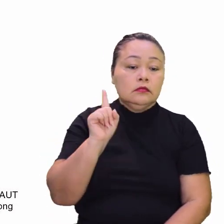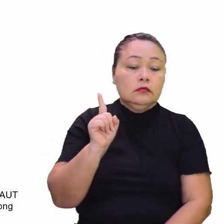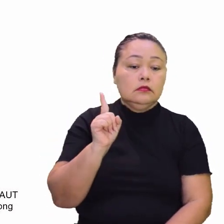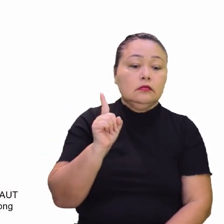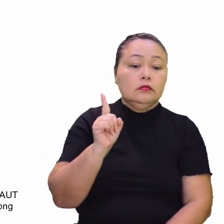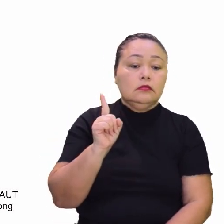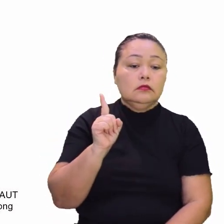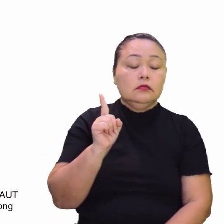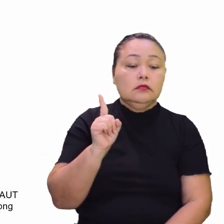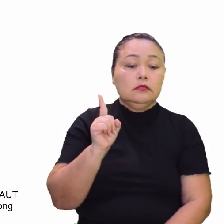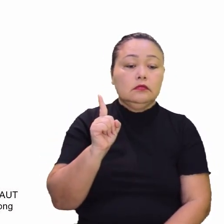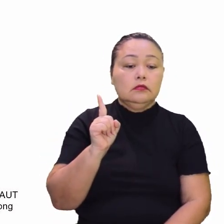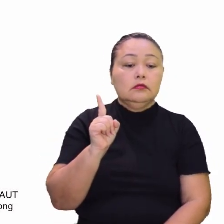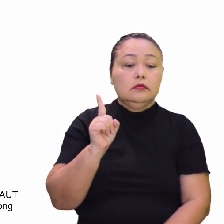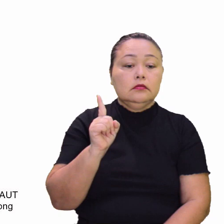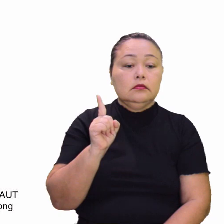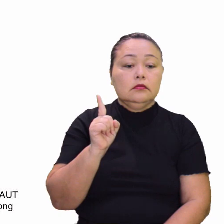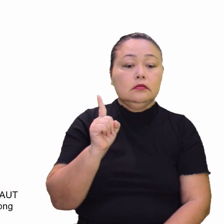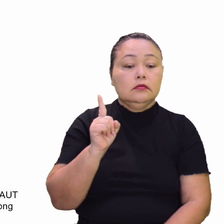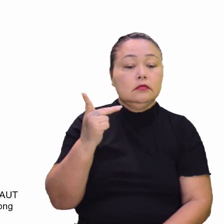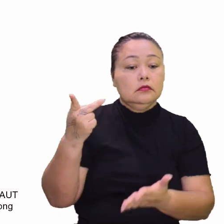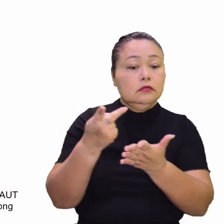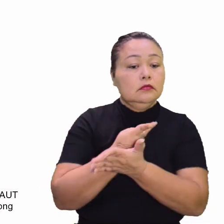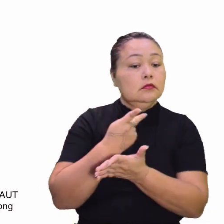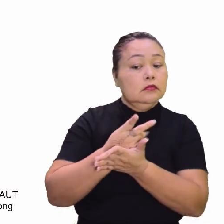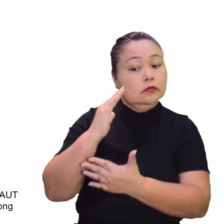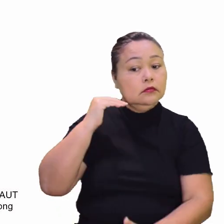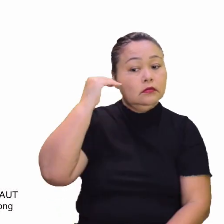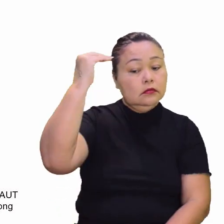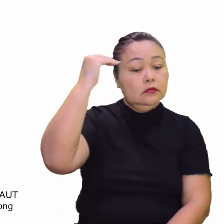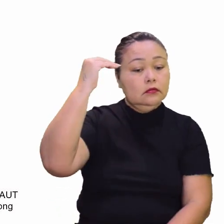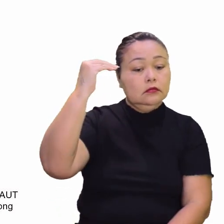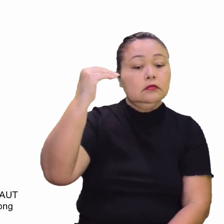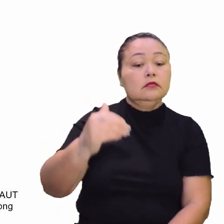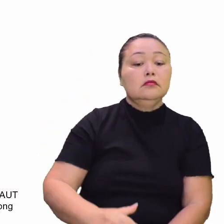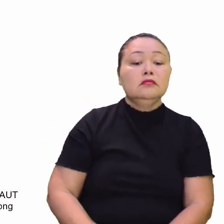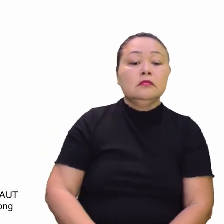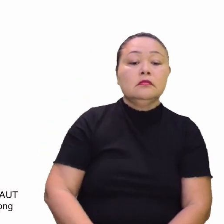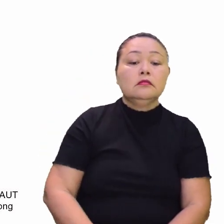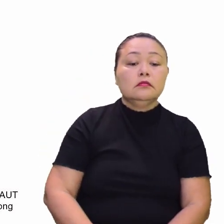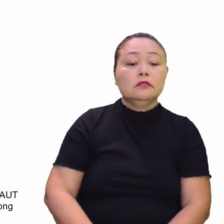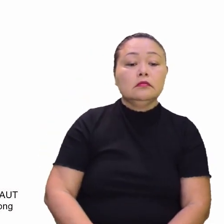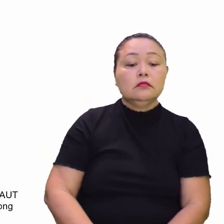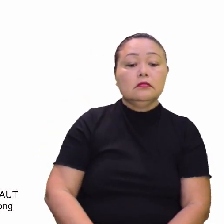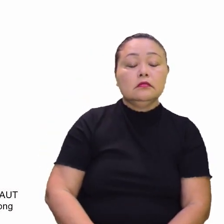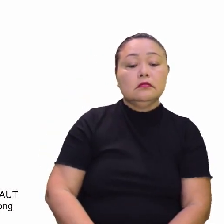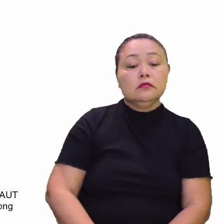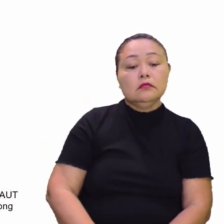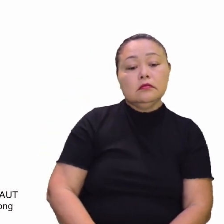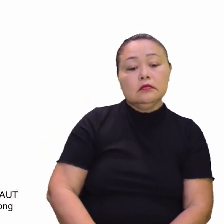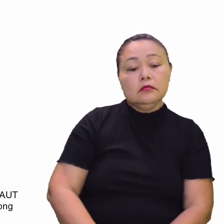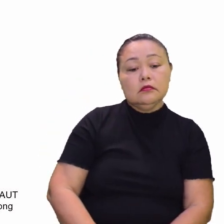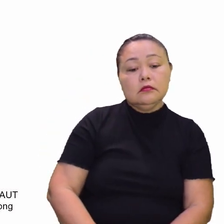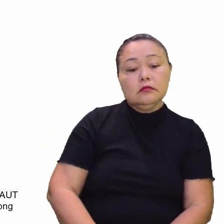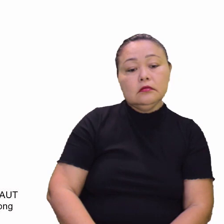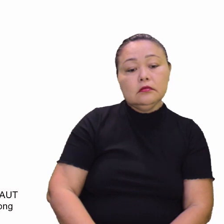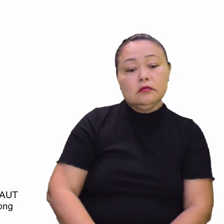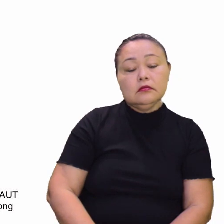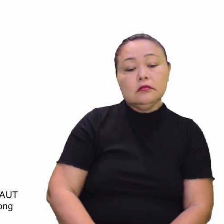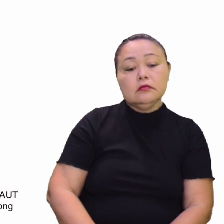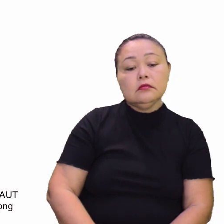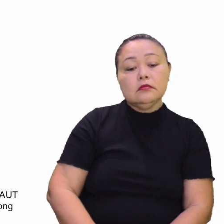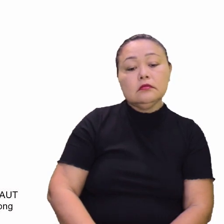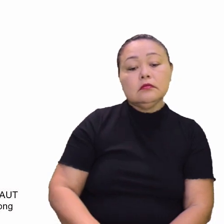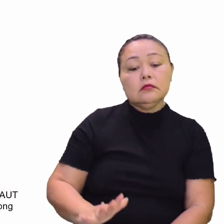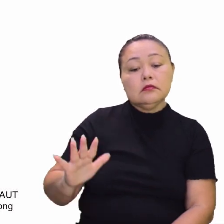ó. Né? Tá no lugar errado, tá só lá em cima. Senão o aluno pode ir de Paraná também. De Paraná vai estar mais aqui para cima, mas